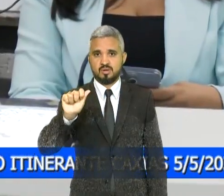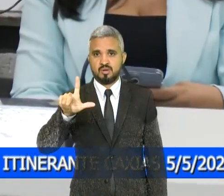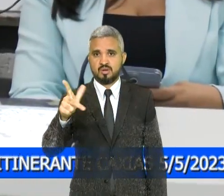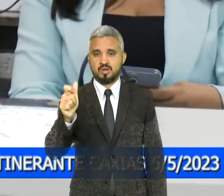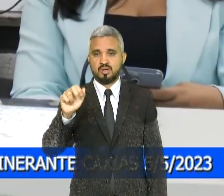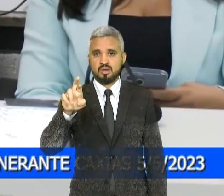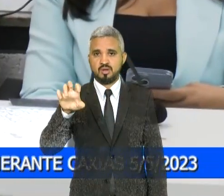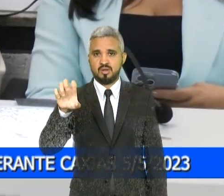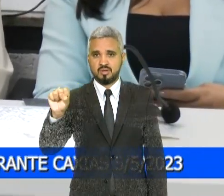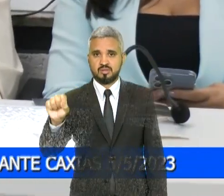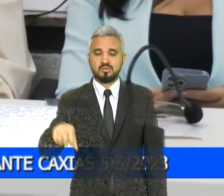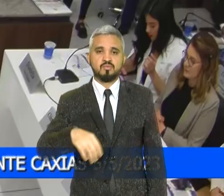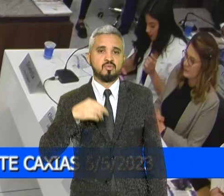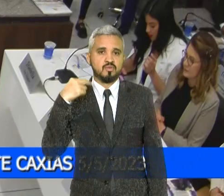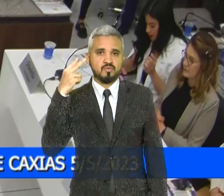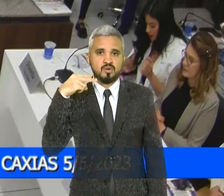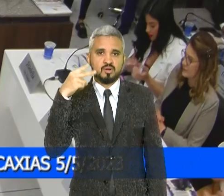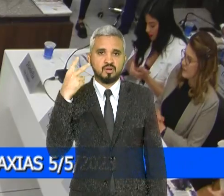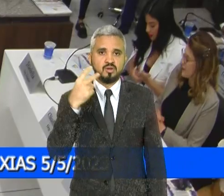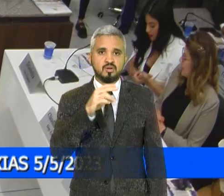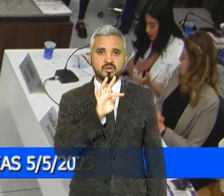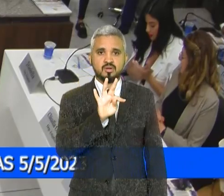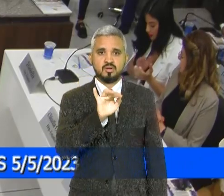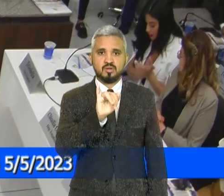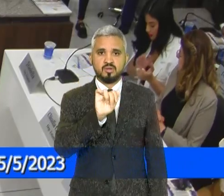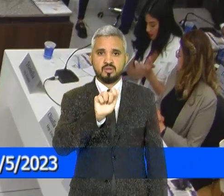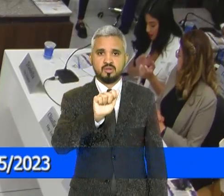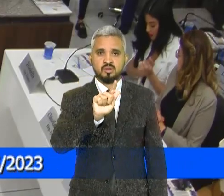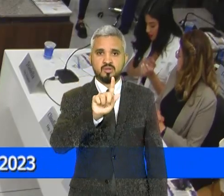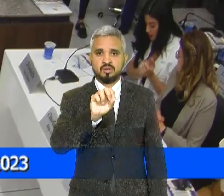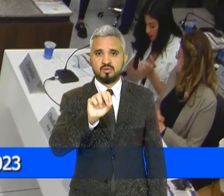Vereador Tiago Ferreira Villanova.